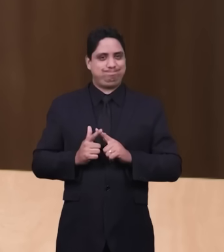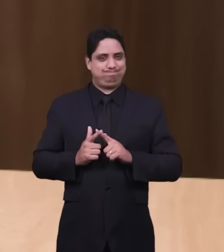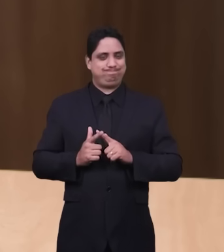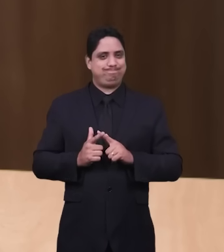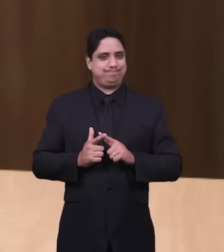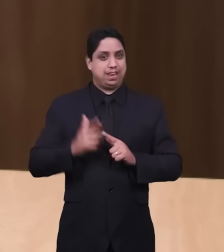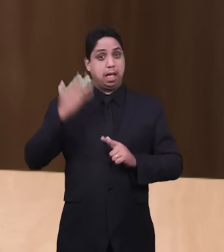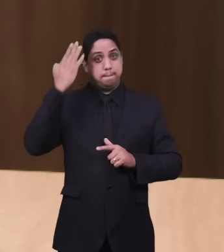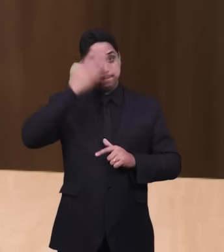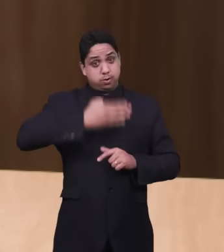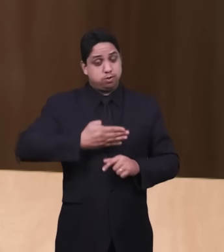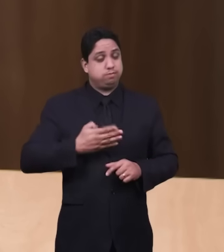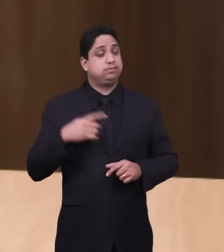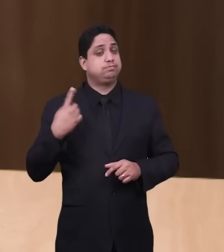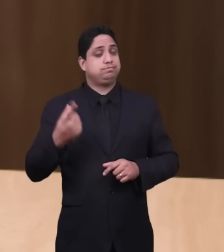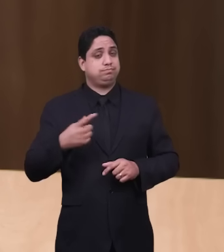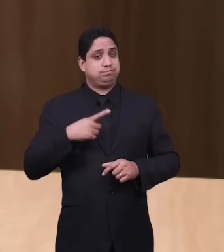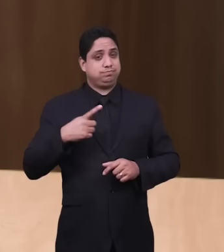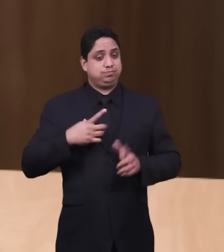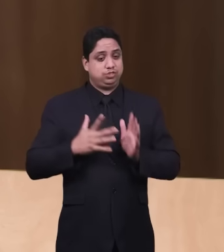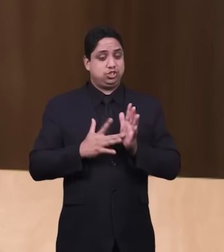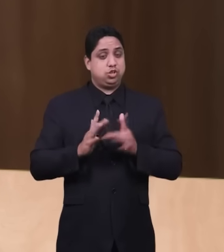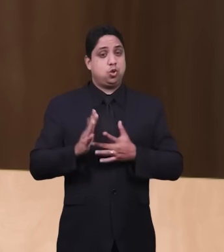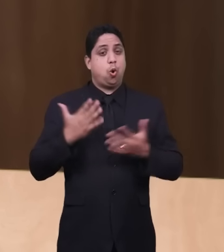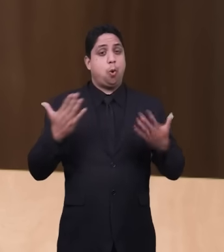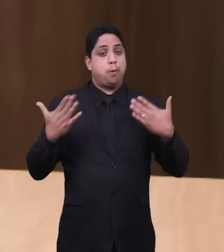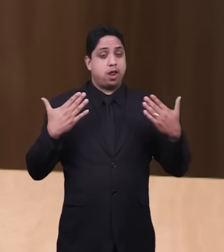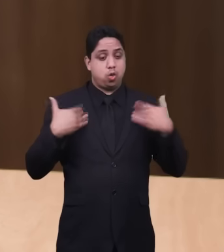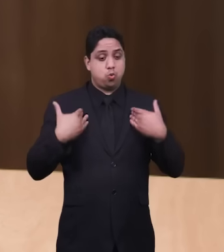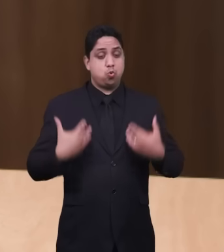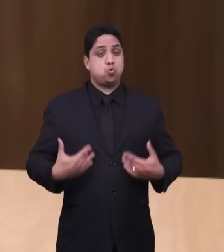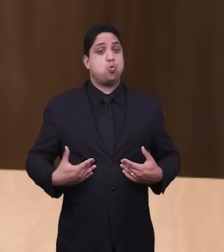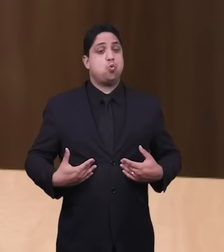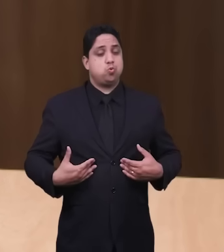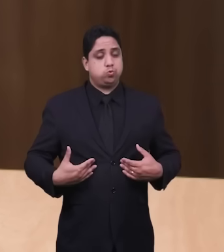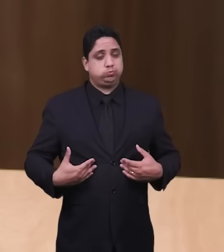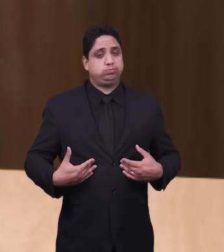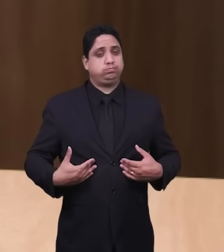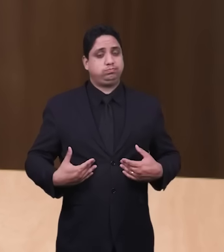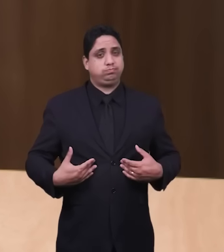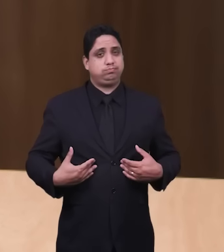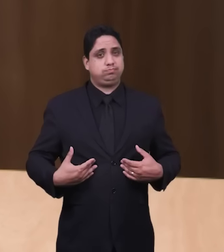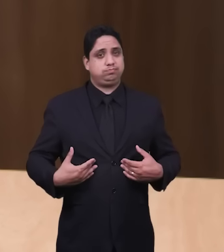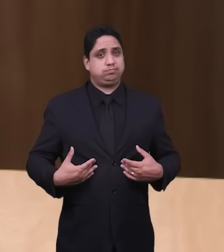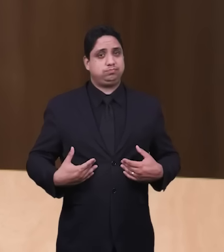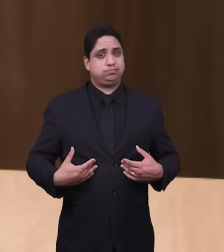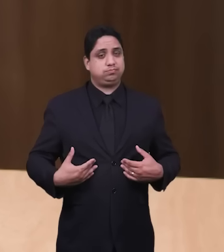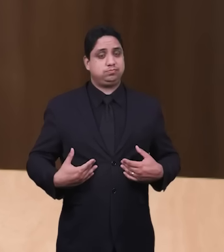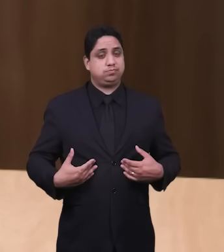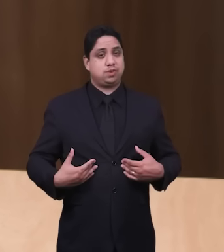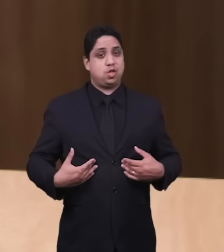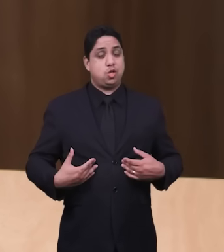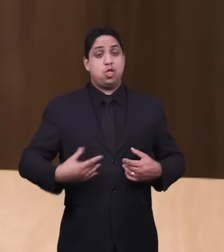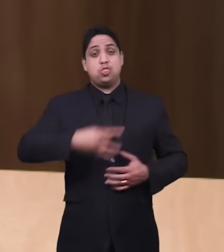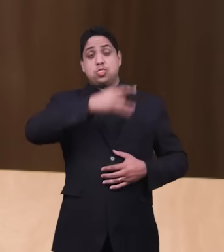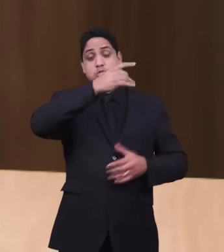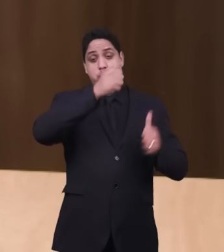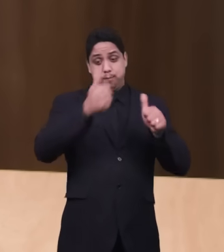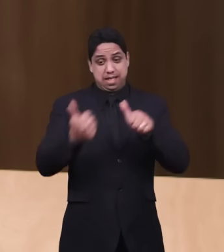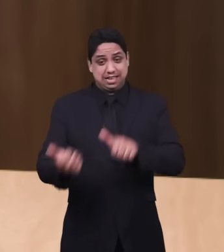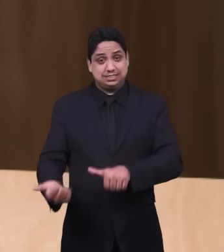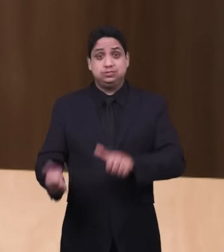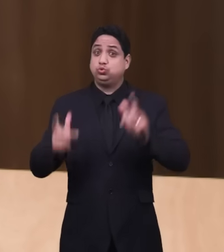prova que a igreja enfrenta. Ele como corpo de Cristo. Ele transporta como figura para a igreja. No batismo, a mesma